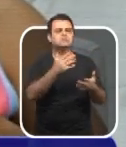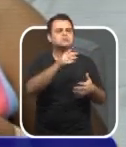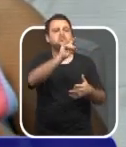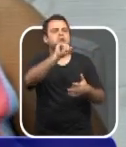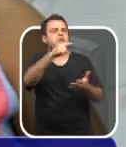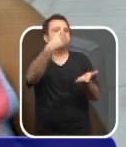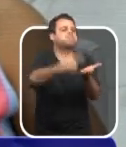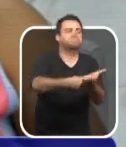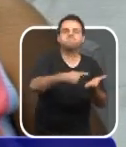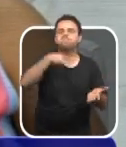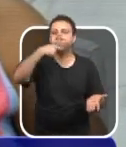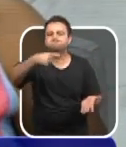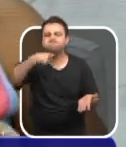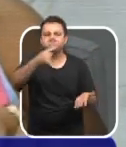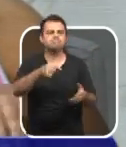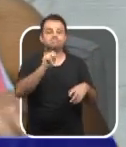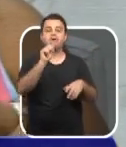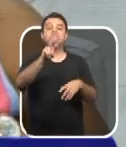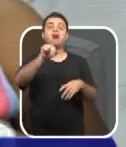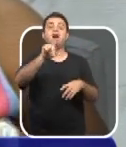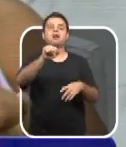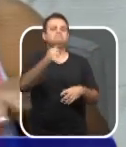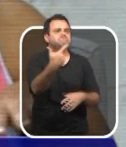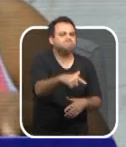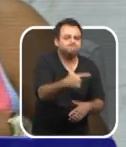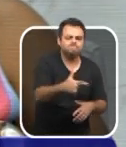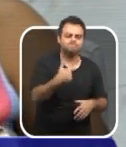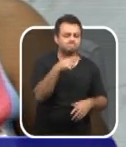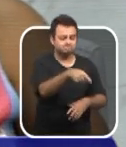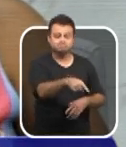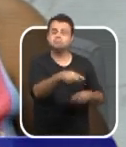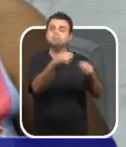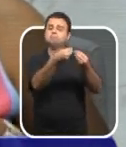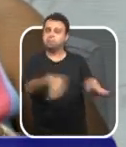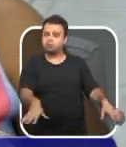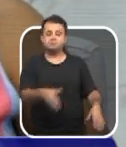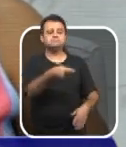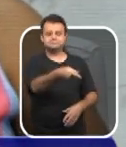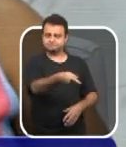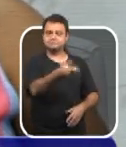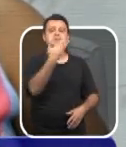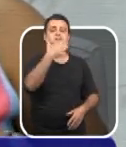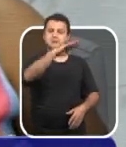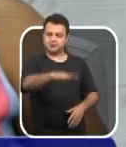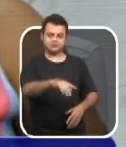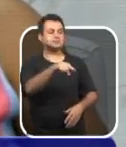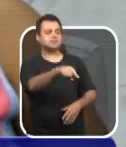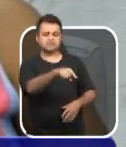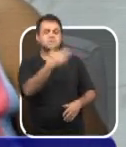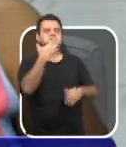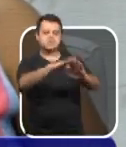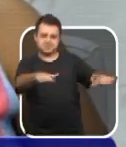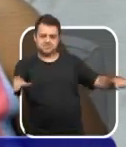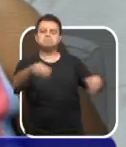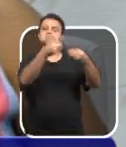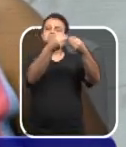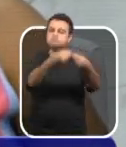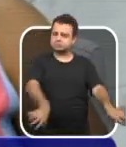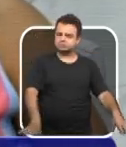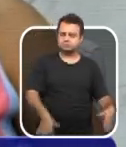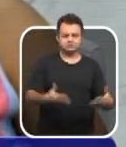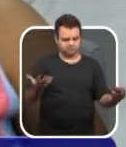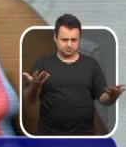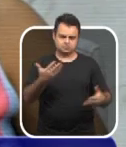N fatores que faz com que a criança fique prejudicada. E é saúde pública. Então eu vou me